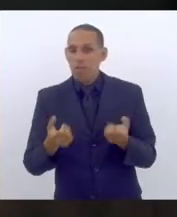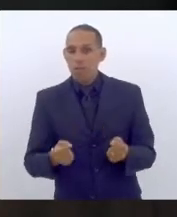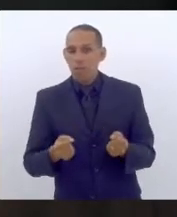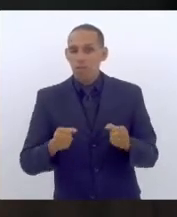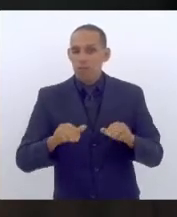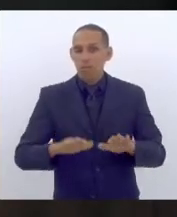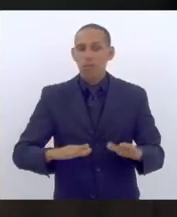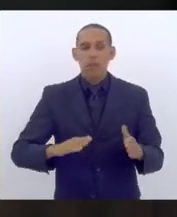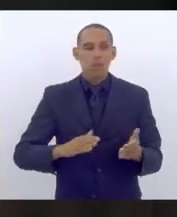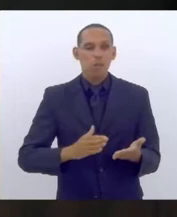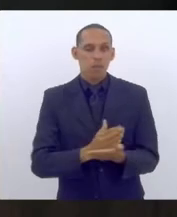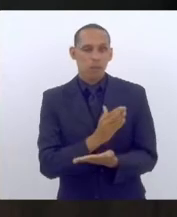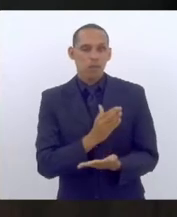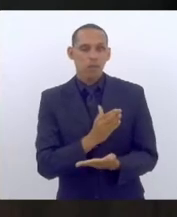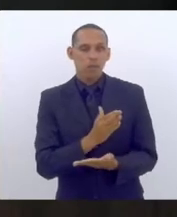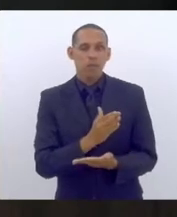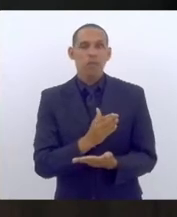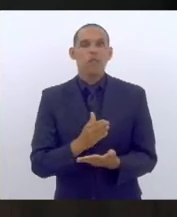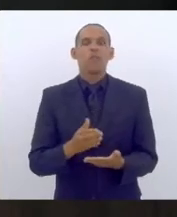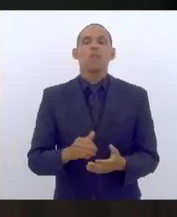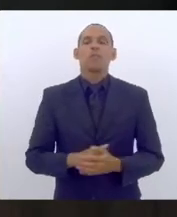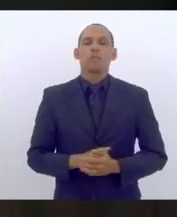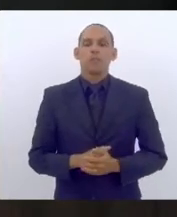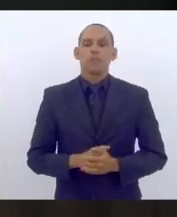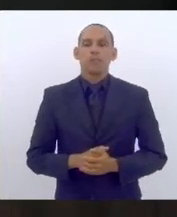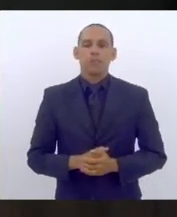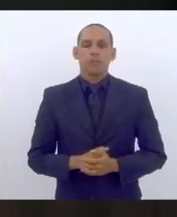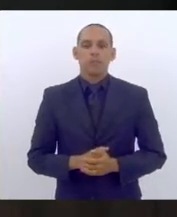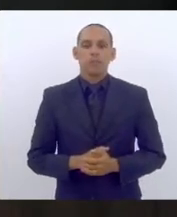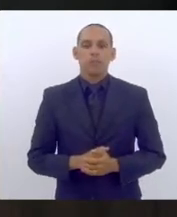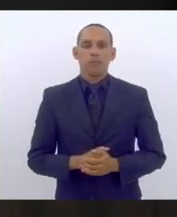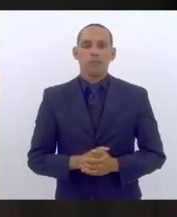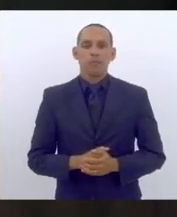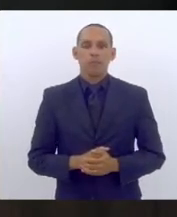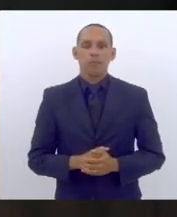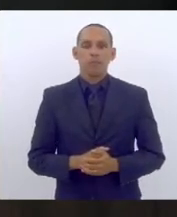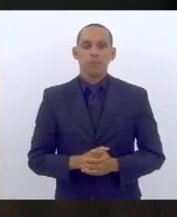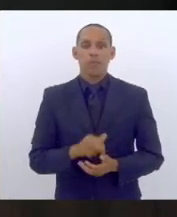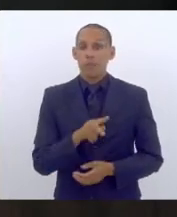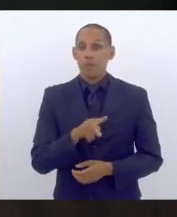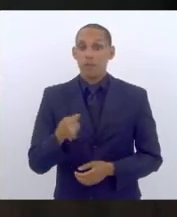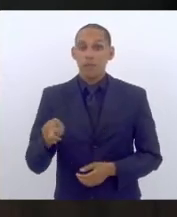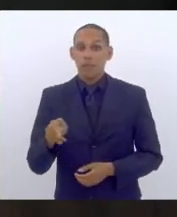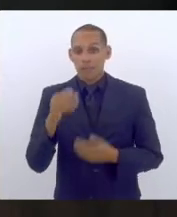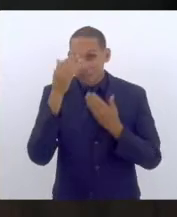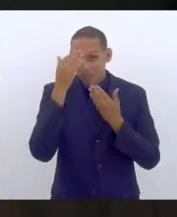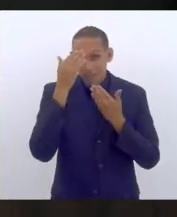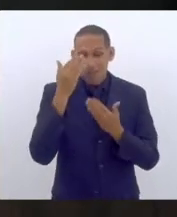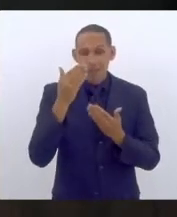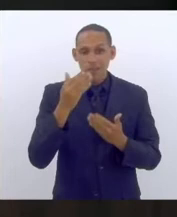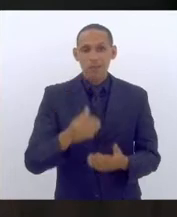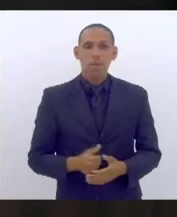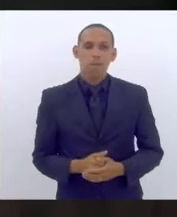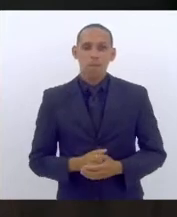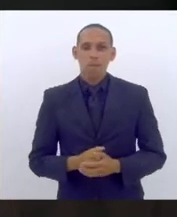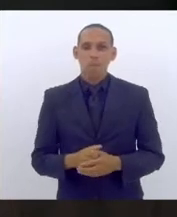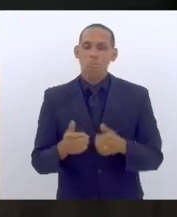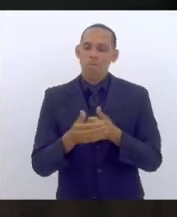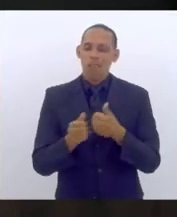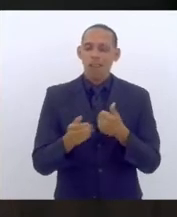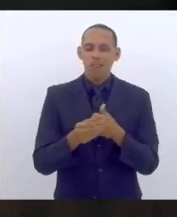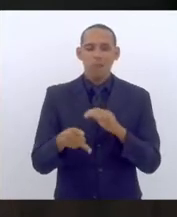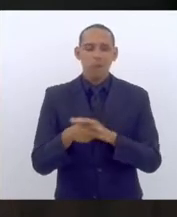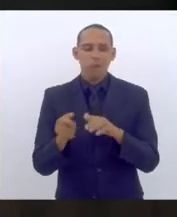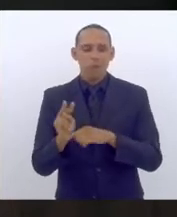aprovam permaneça Como estão aprovada vai a promulgação presidência agradece Karine da